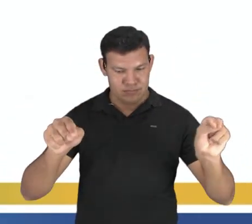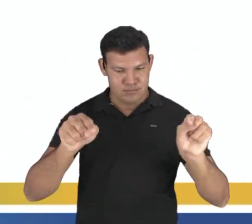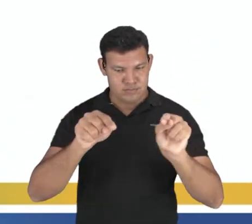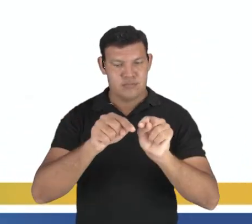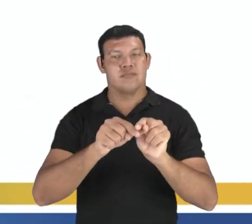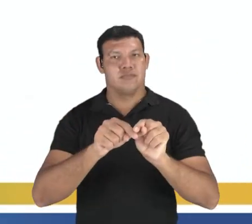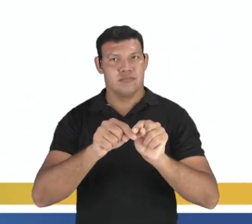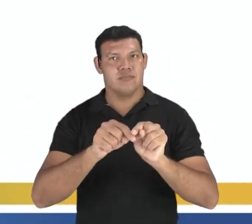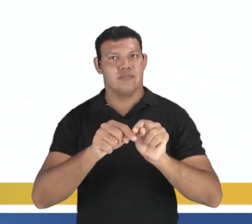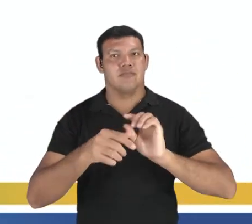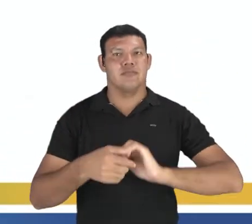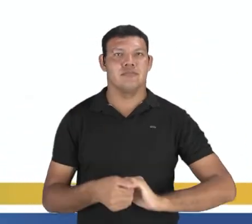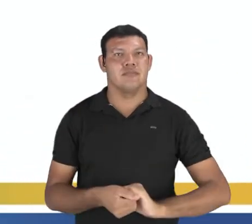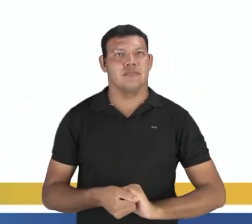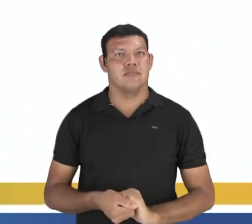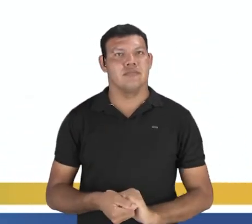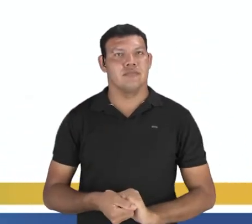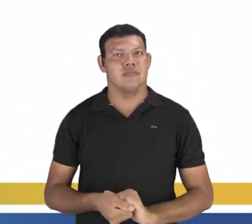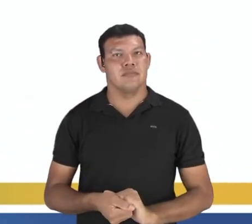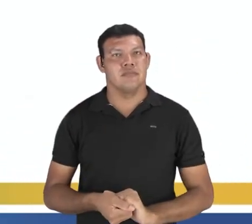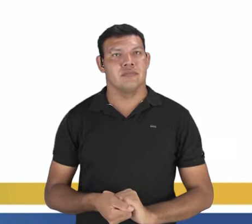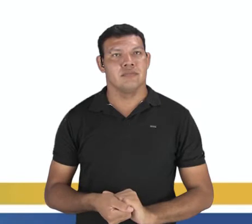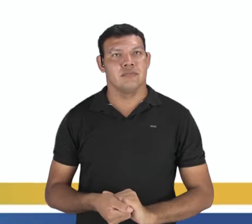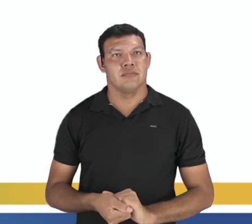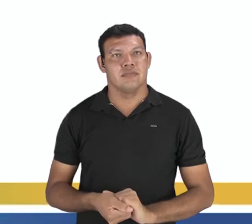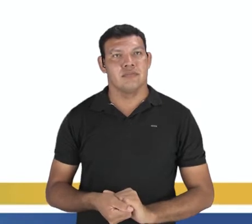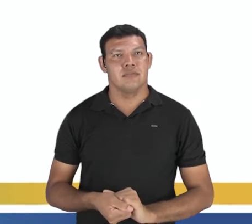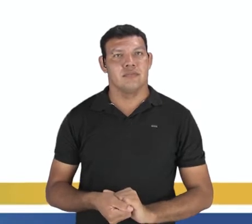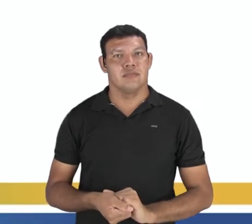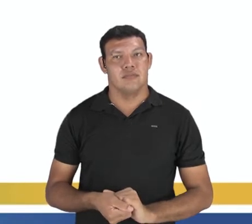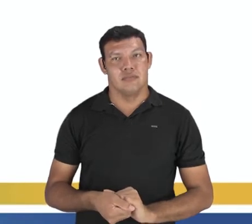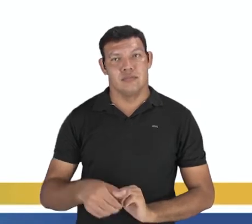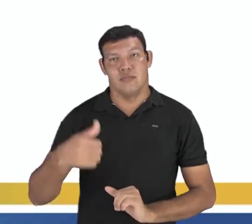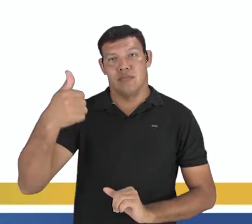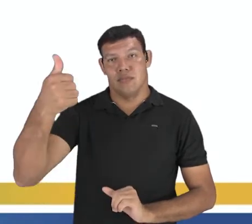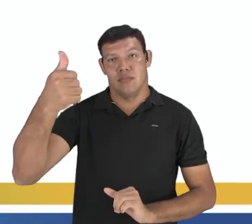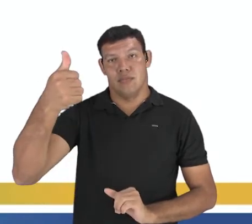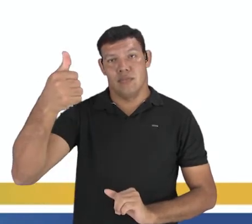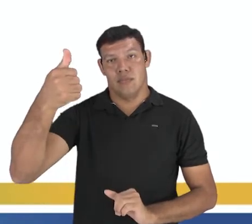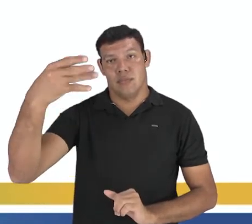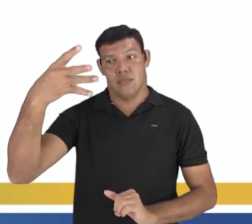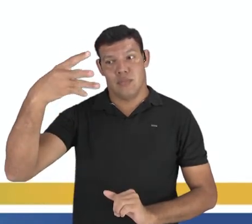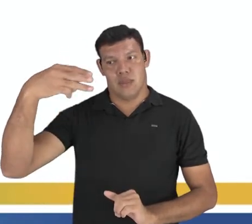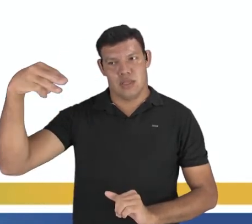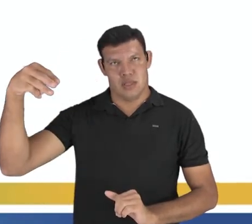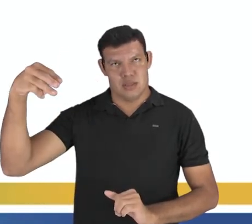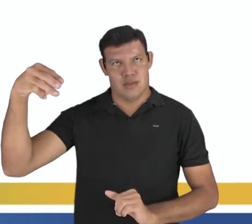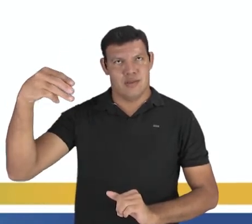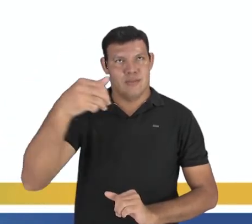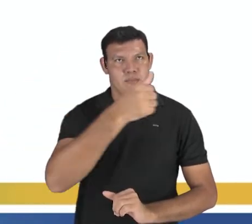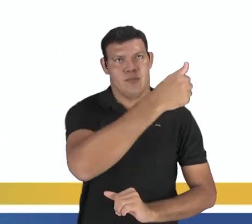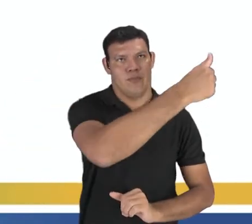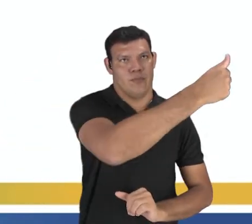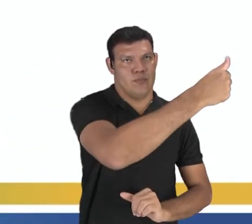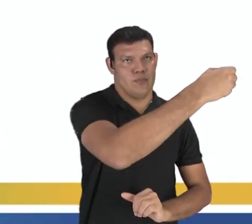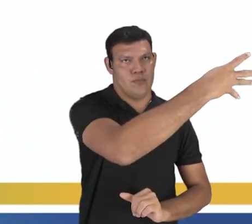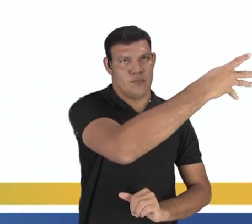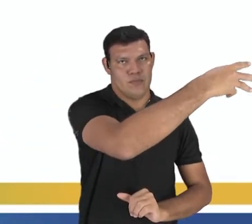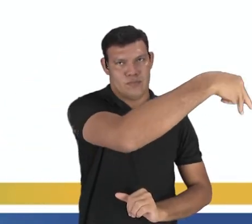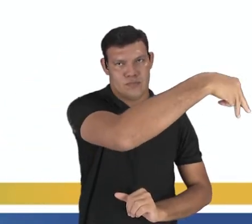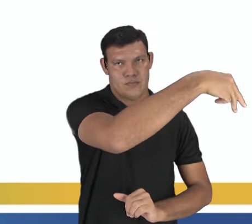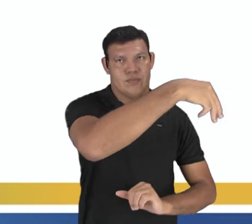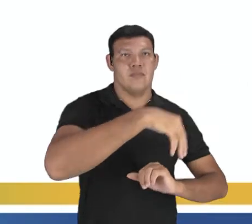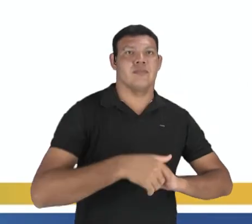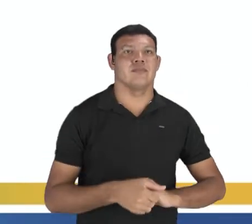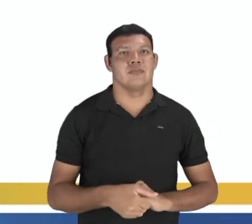forma retangular, e aí nós temos valores desconhecidos, que é o x, né? Nós não sabemos